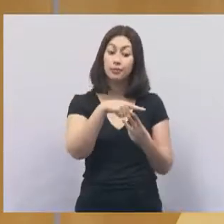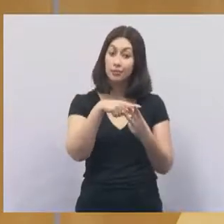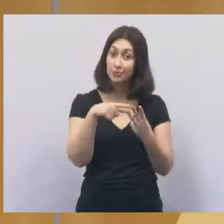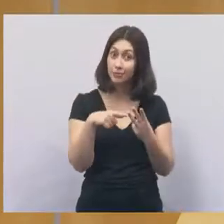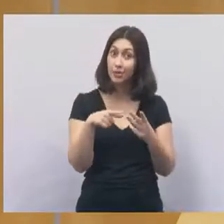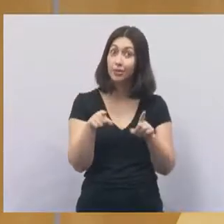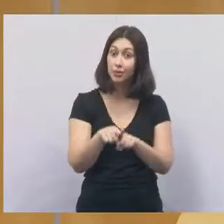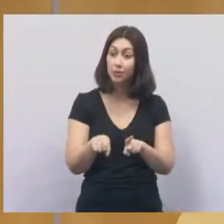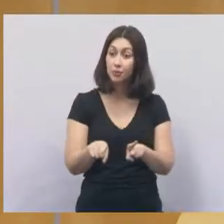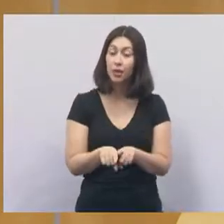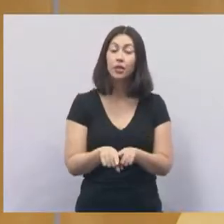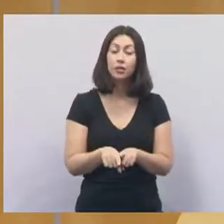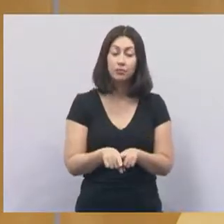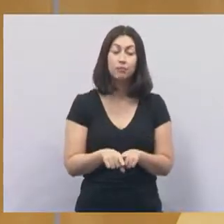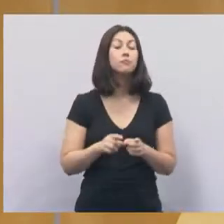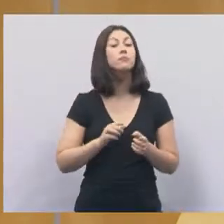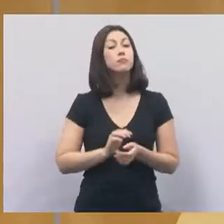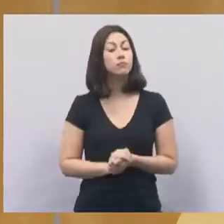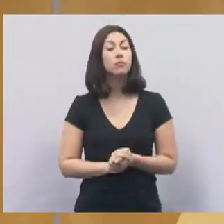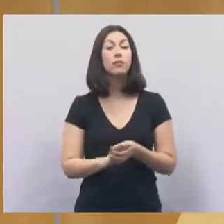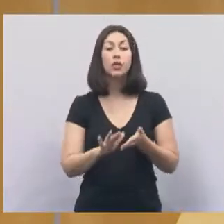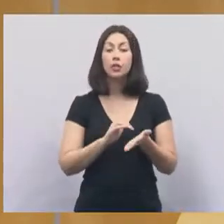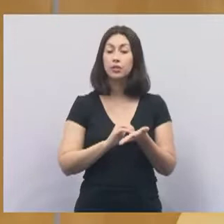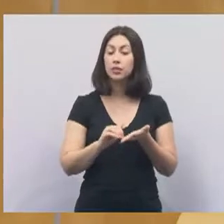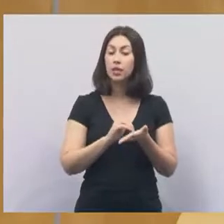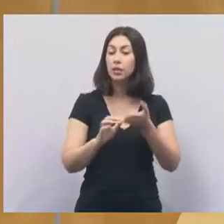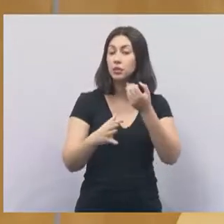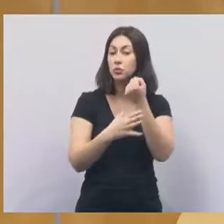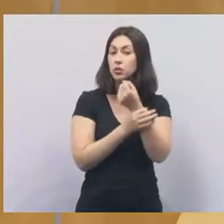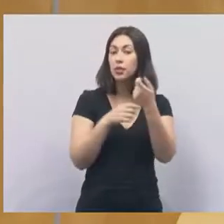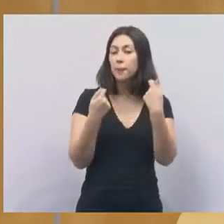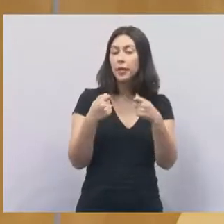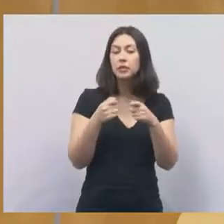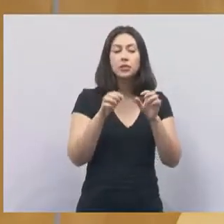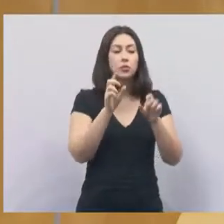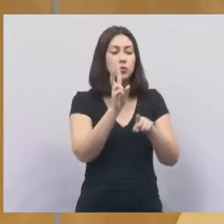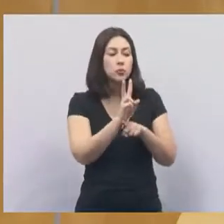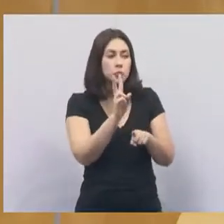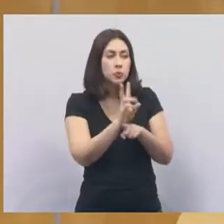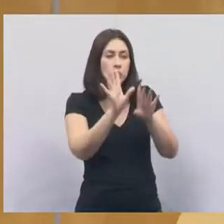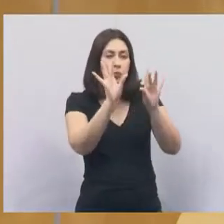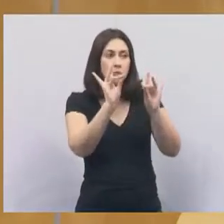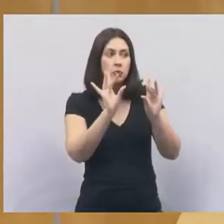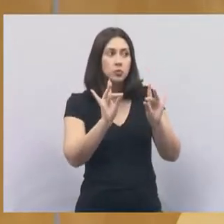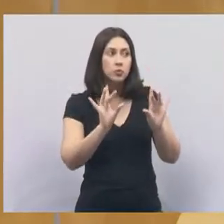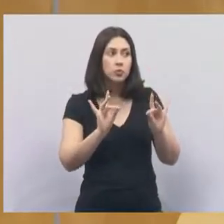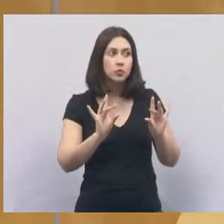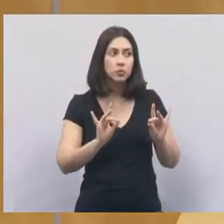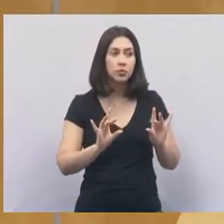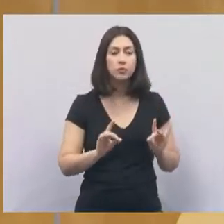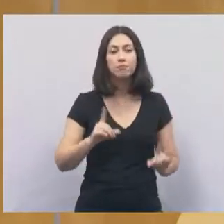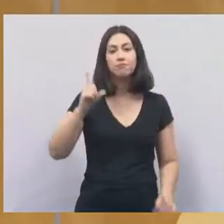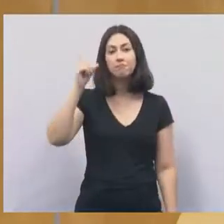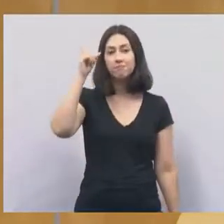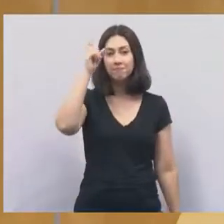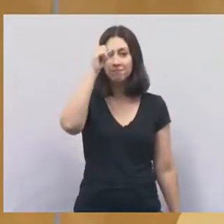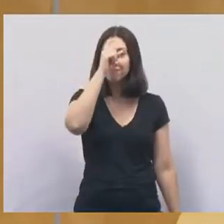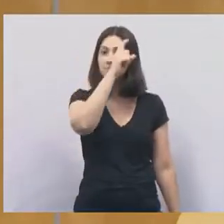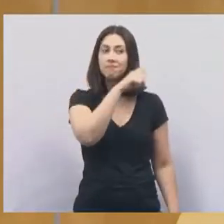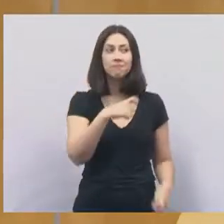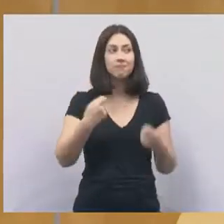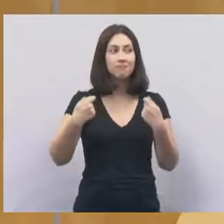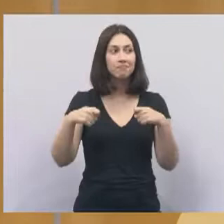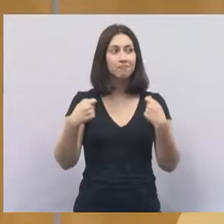principalmente para secretaria de segurança fazer um detalhamento dessa operação barragem é muito difícil temos que